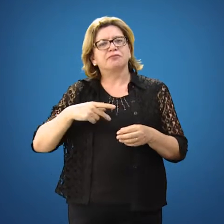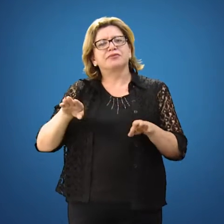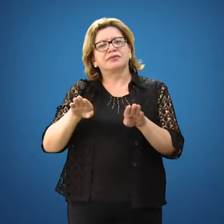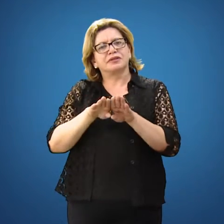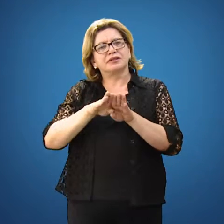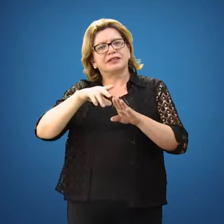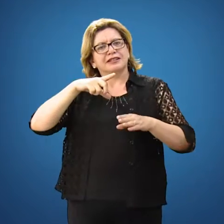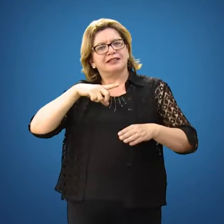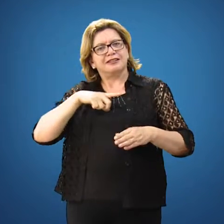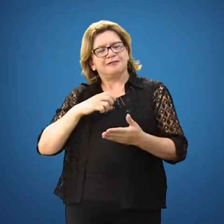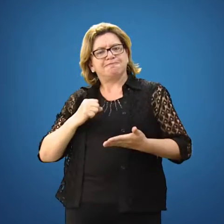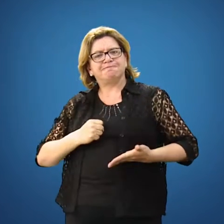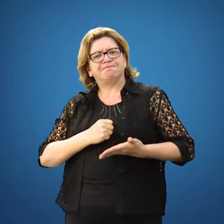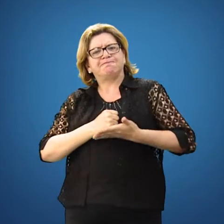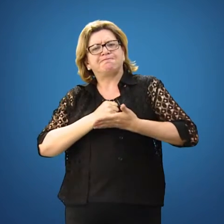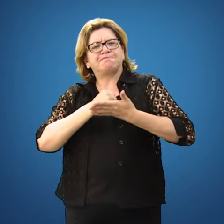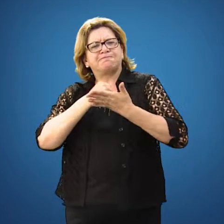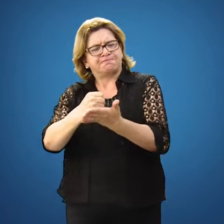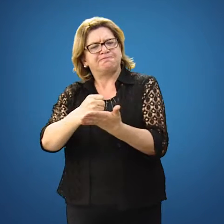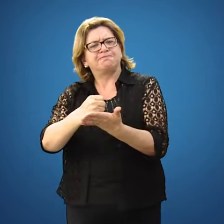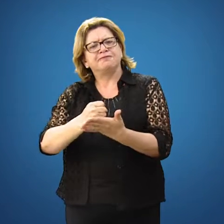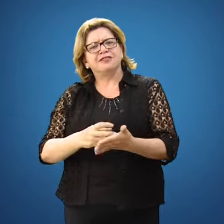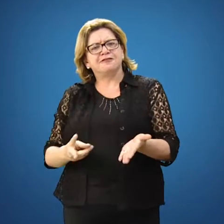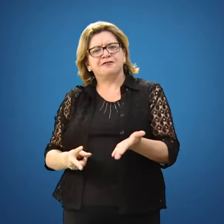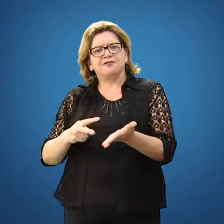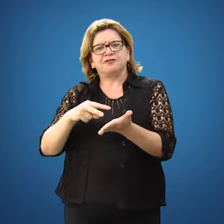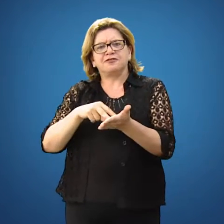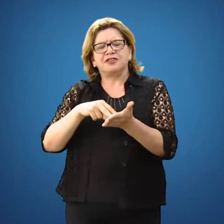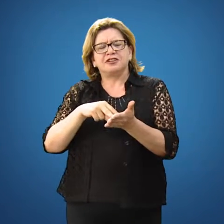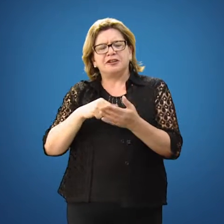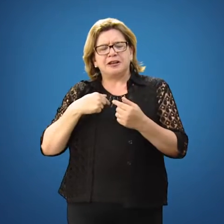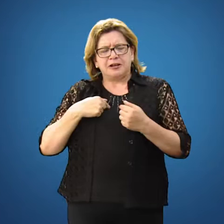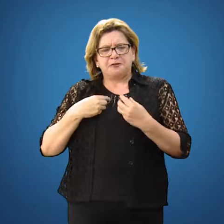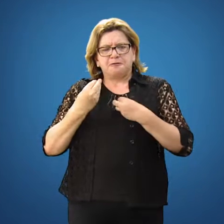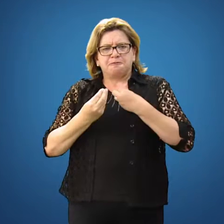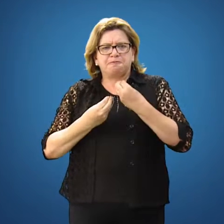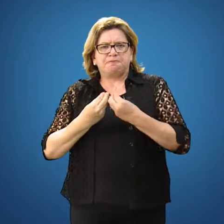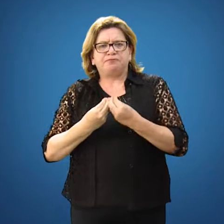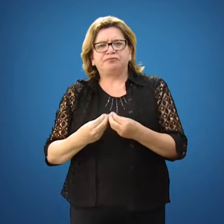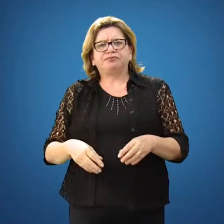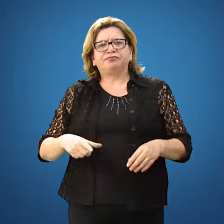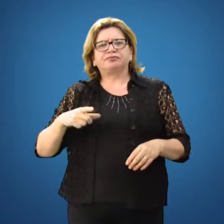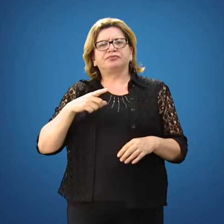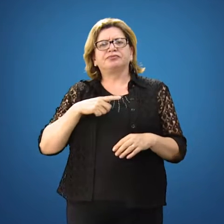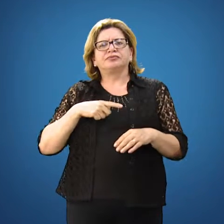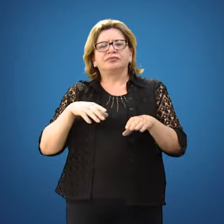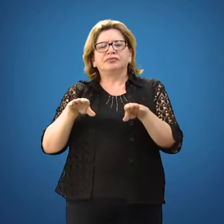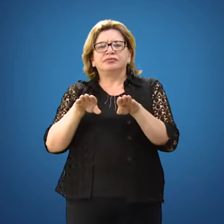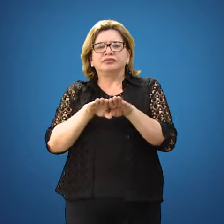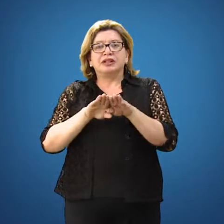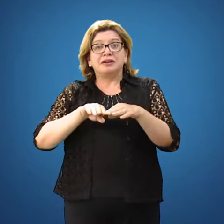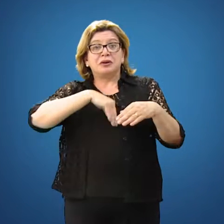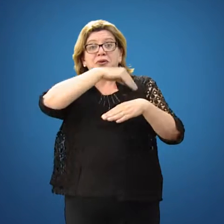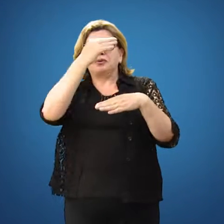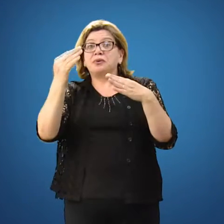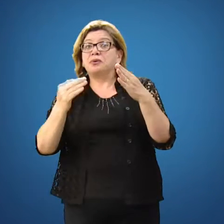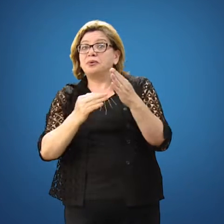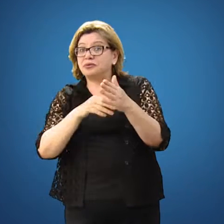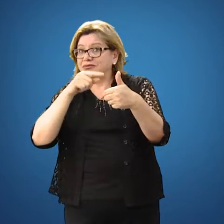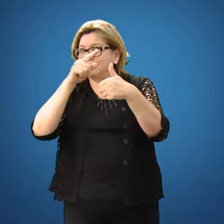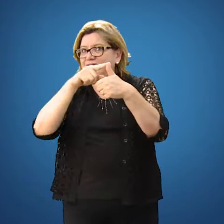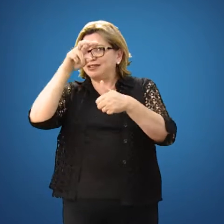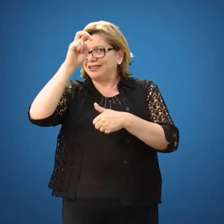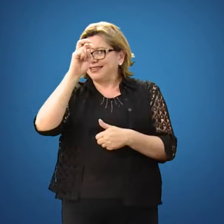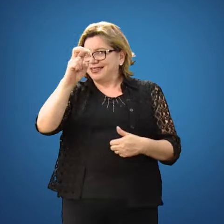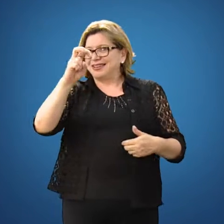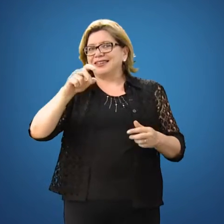essa segurança do seu espaço, né? E nós temos também o último pressuposto, que é a internalidade e